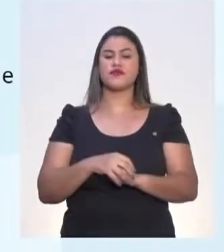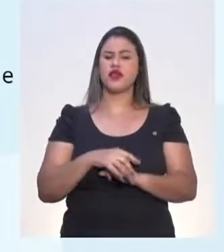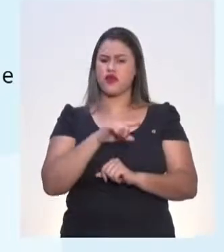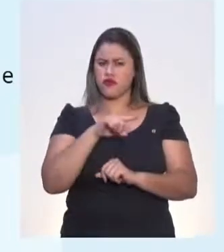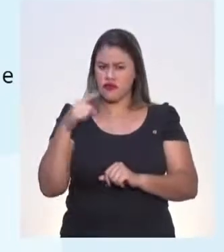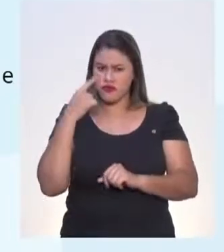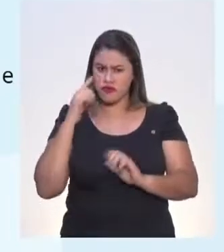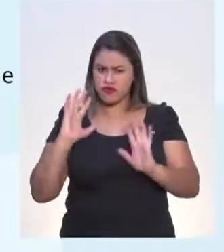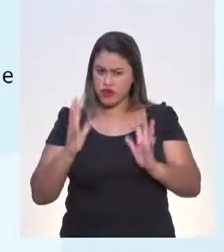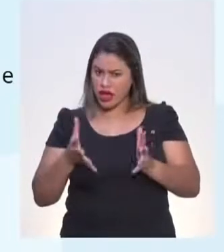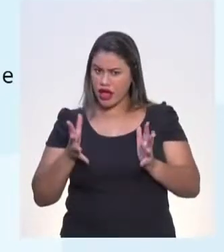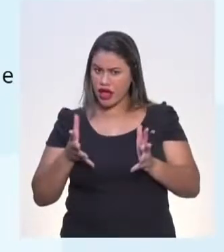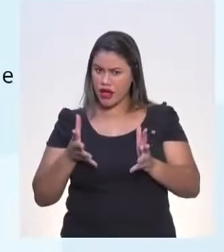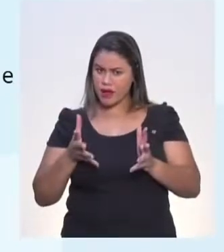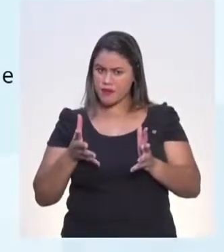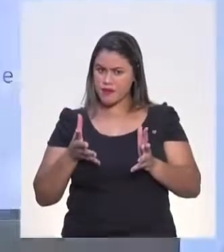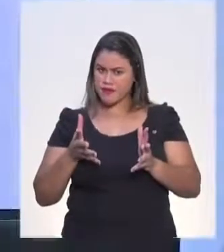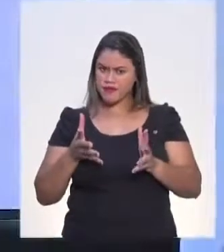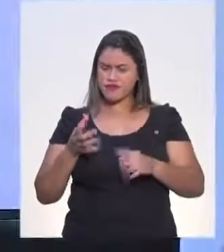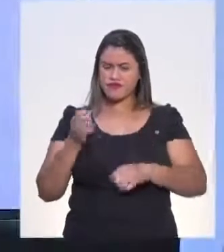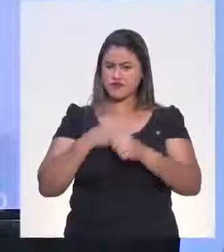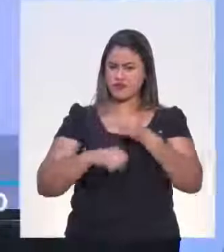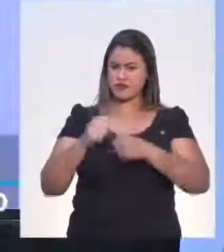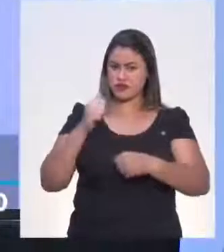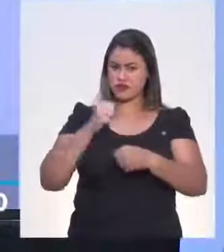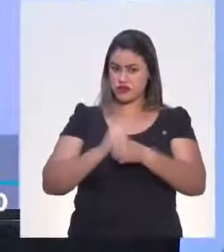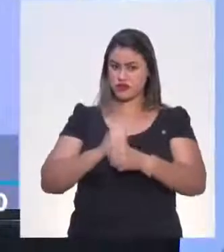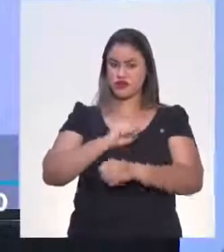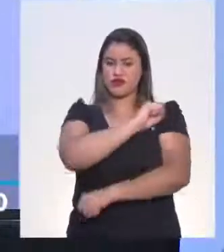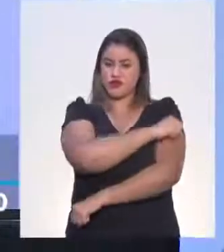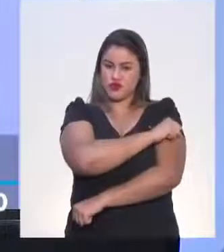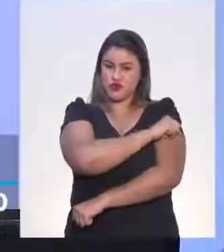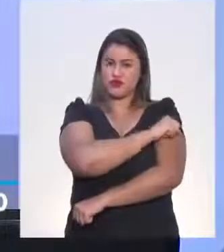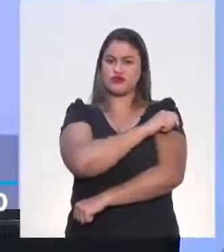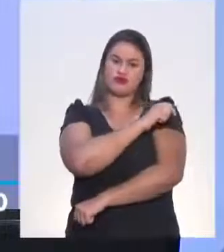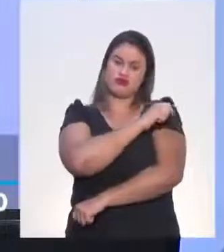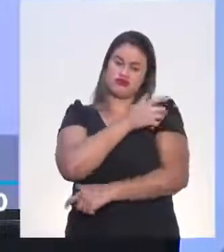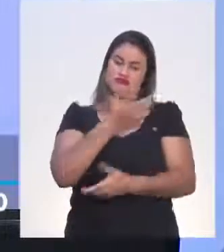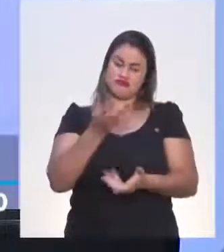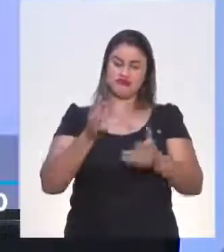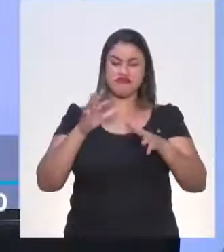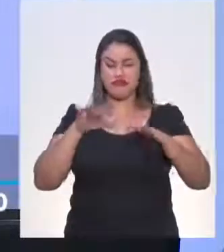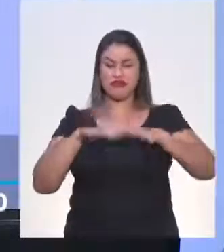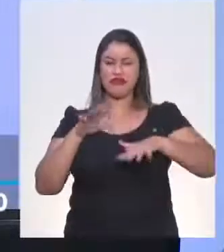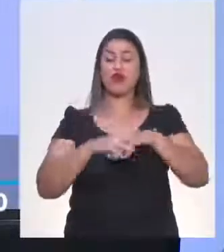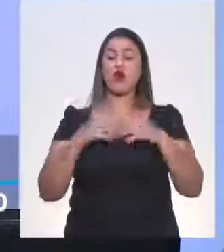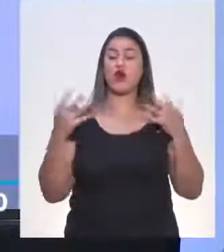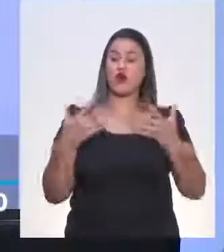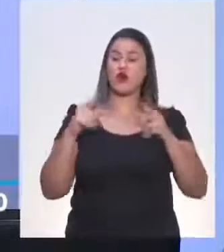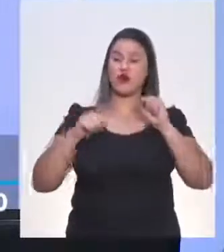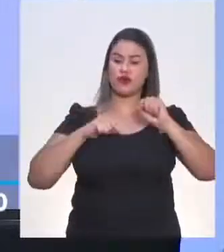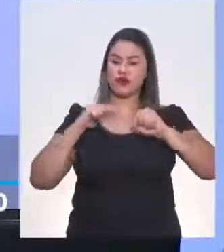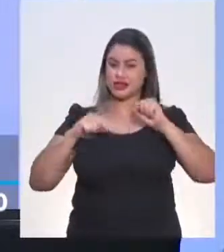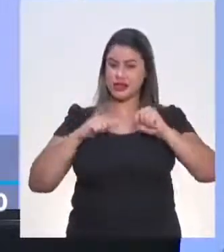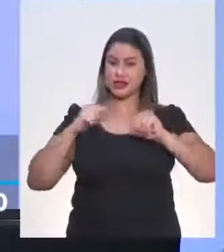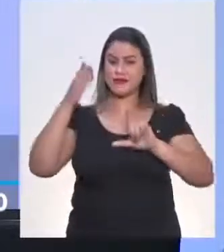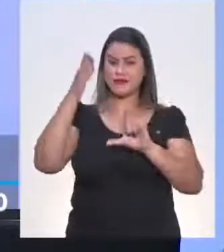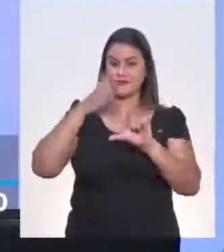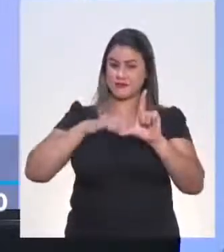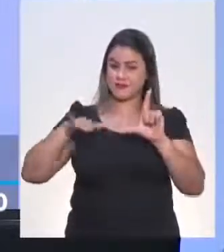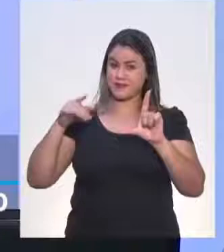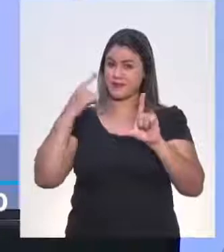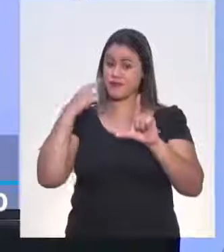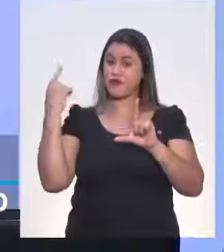viram um plano cartesiano lá em ano passado, em anos anteriores, né? Hoje nós vamos abordar o plano cartesiano aí de uma